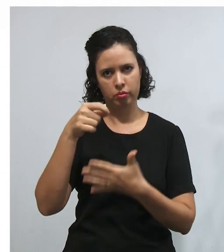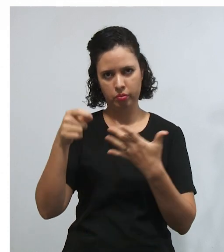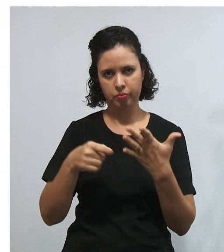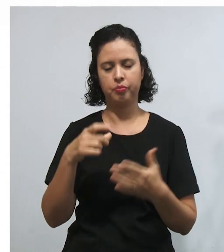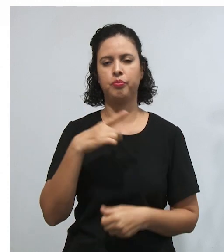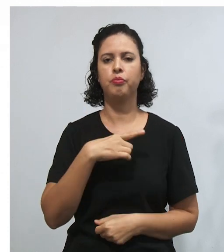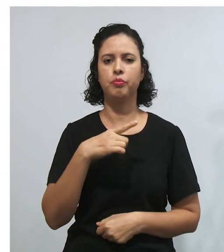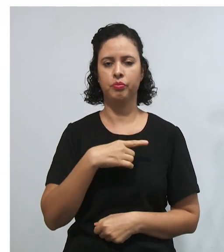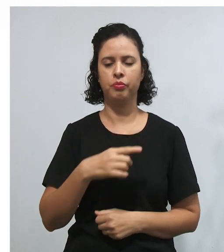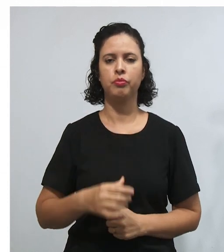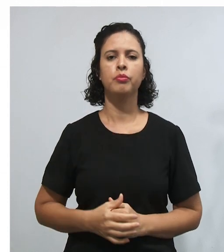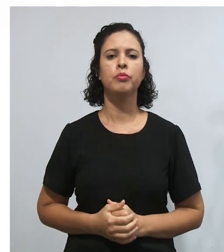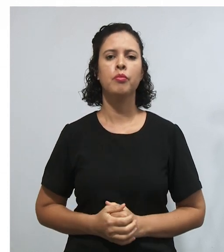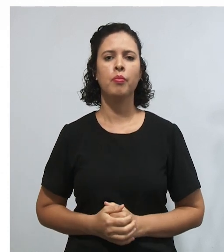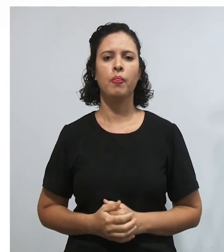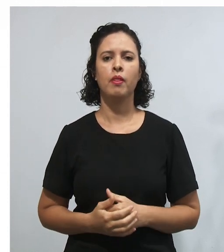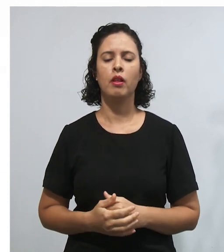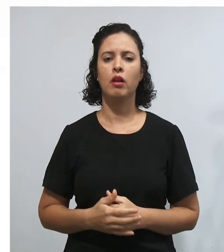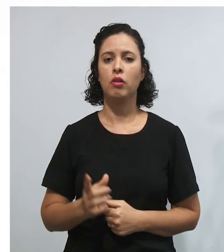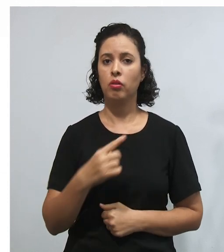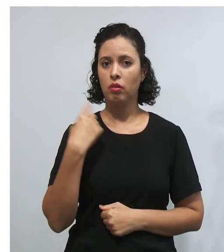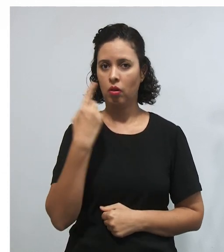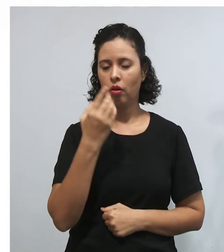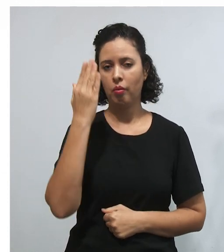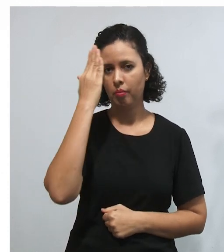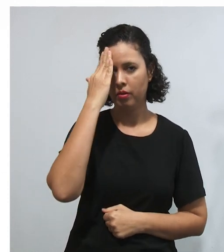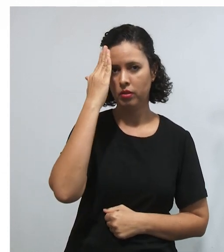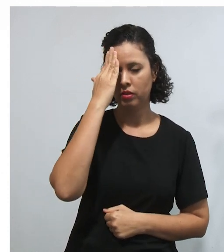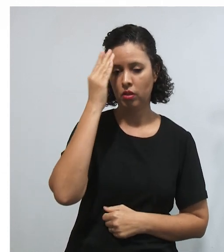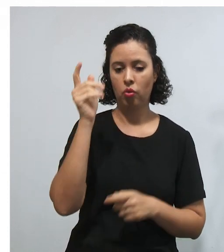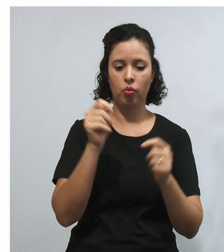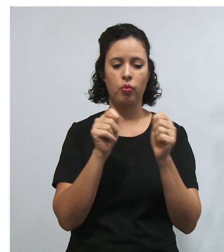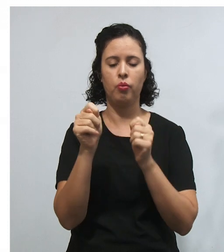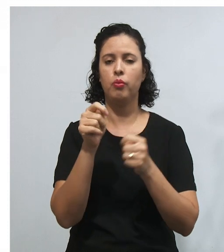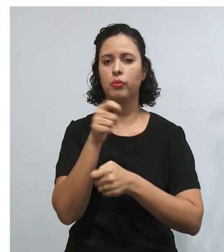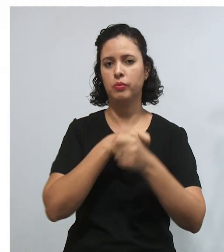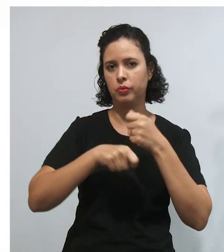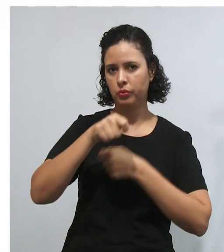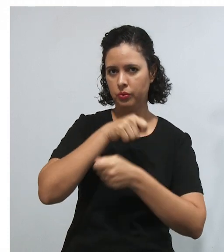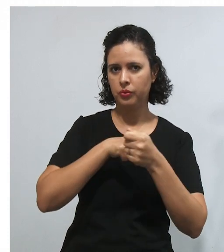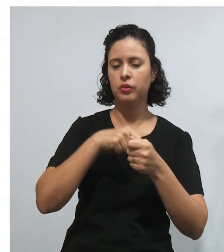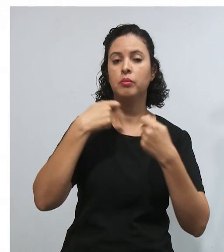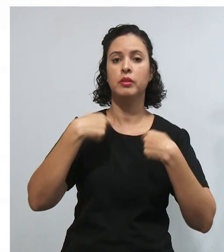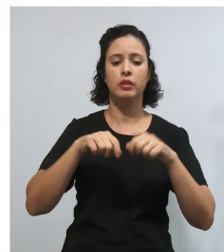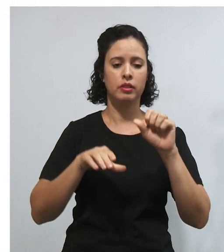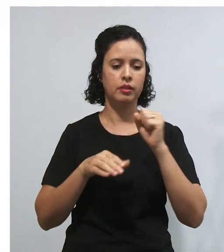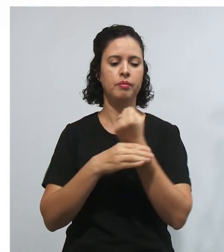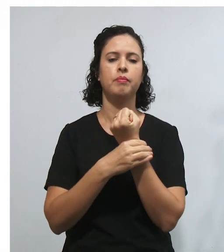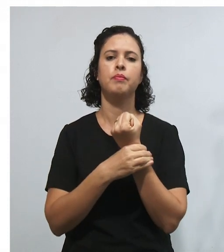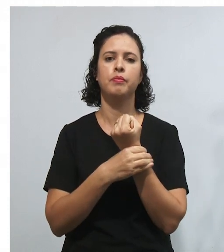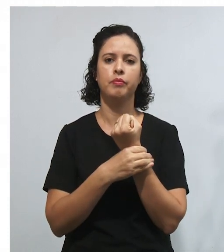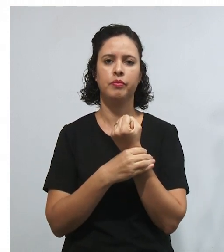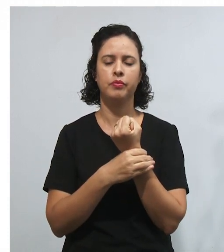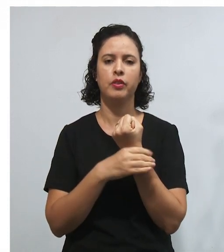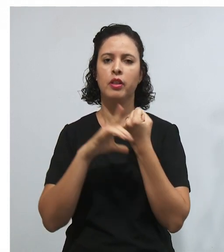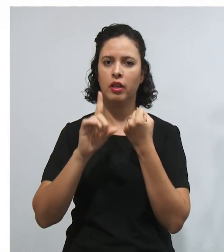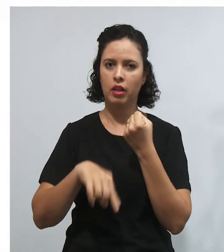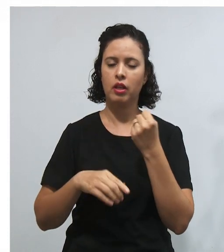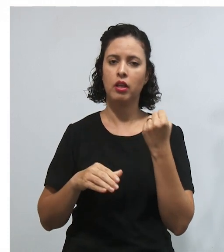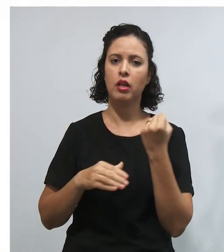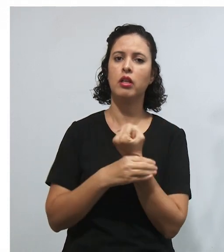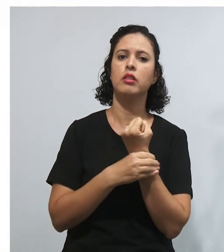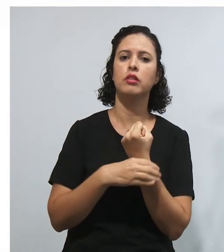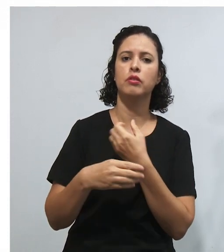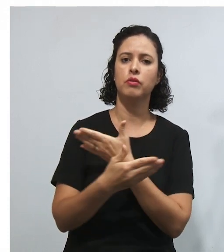princípios, tá certo? Então, precisamos saber que o controle da administração é feito para assegurar, para garantir